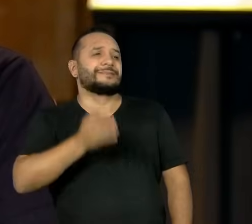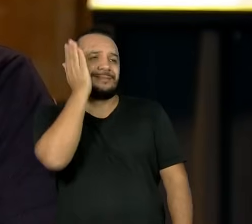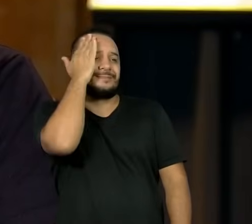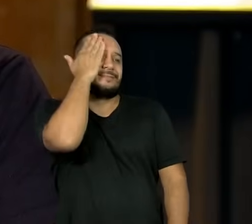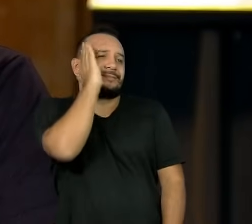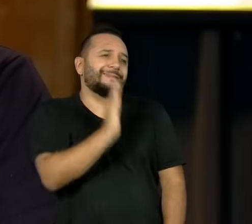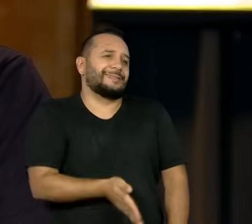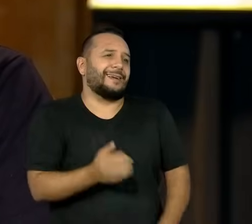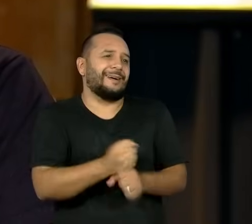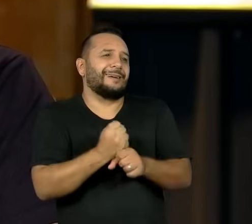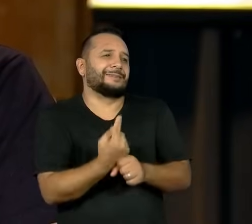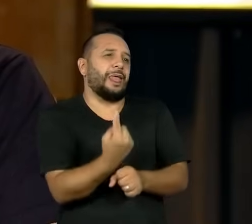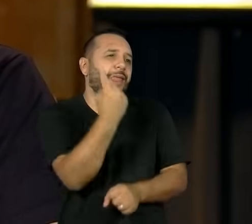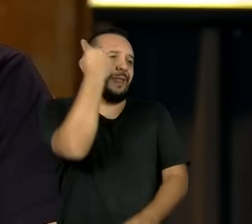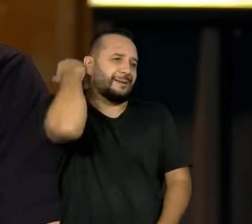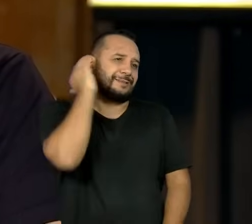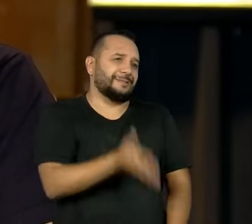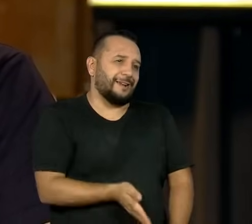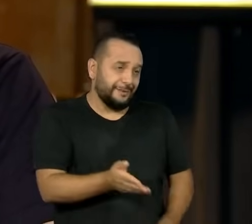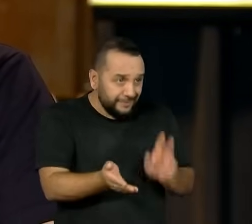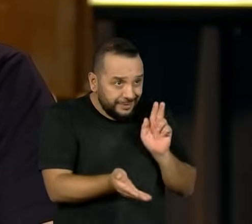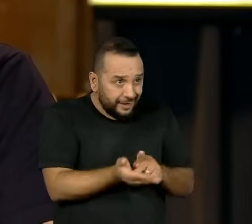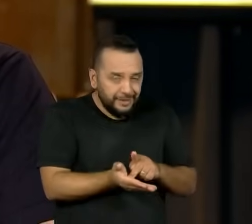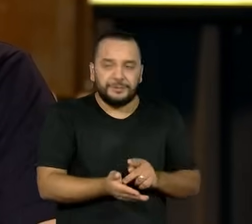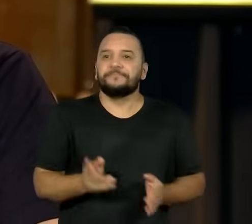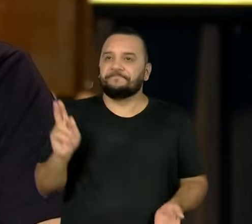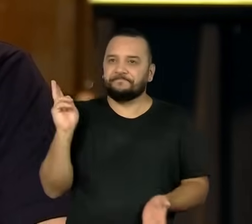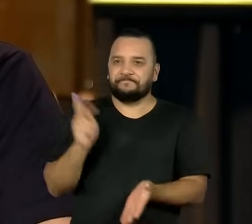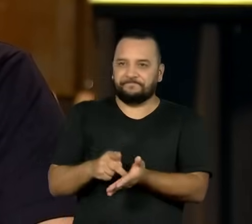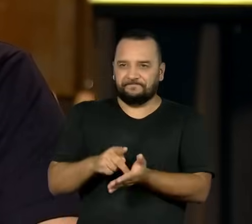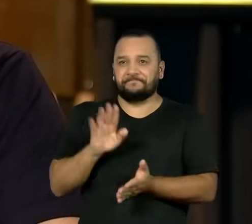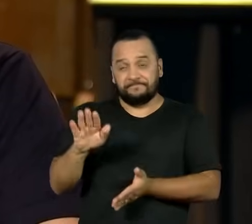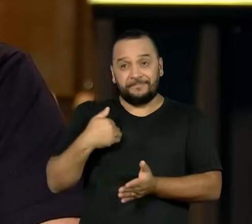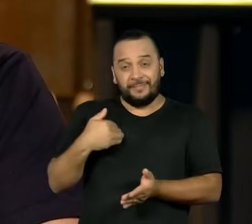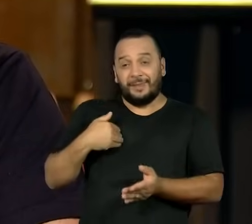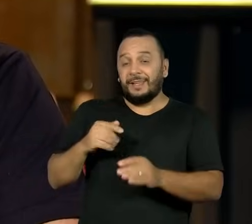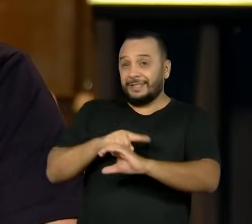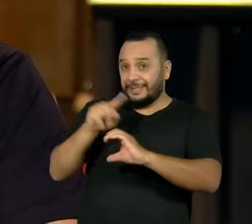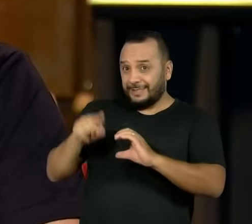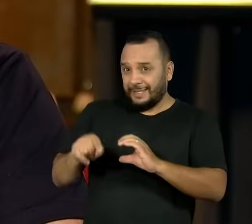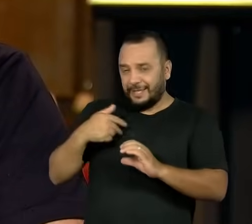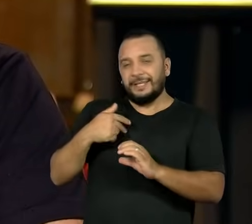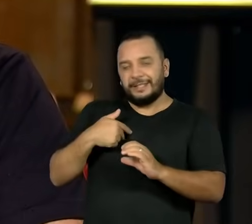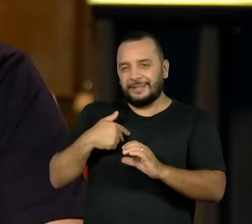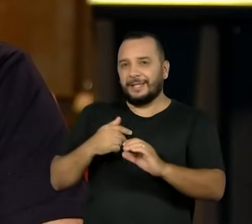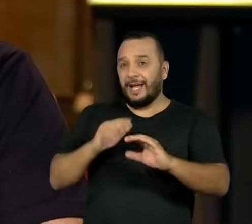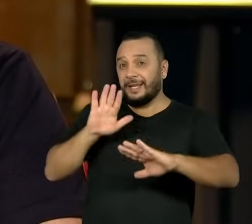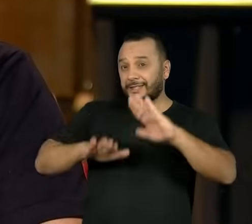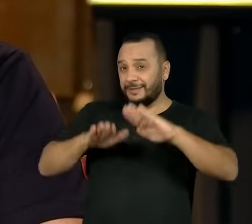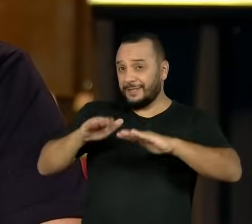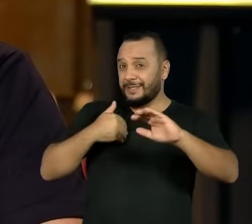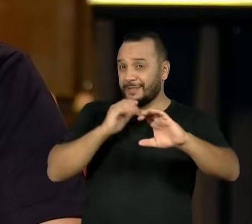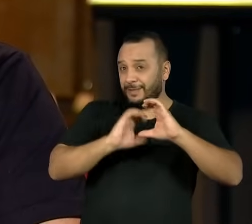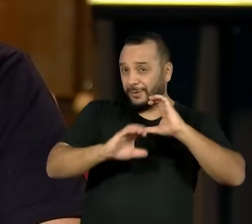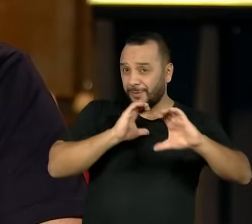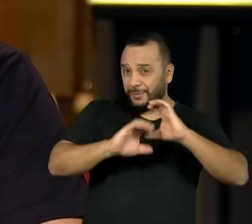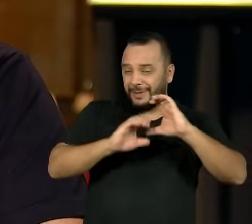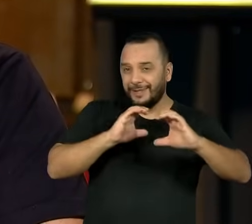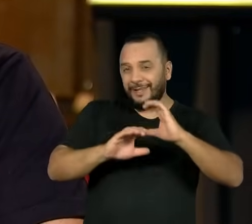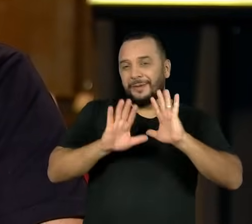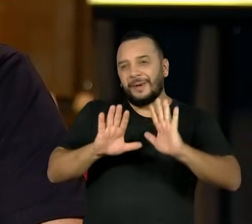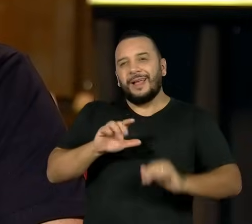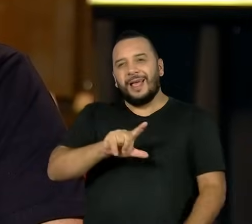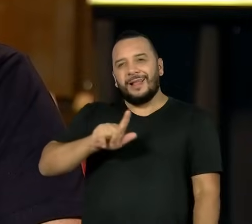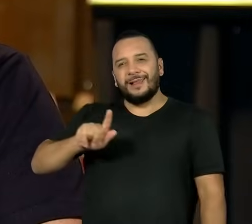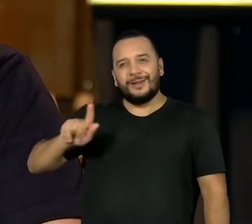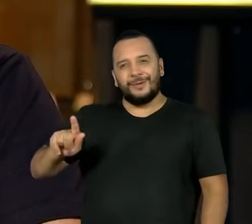certeza. Agora também a ciência fala da mesma coisa usando outra linguagem, né? Então eu diria que o que a gente